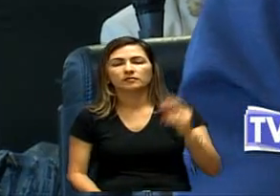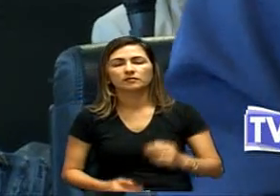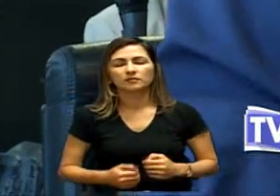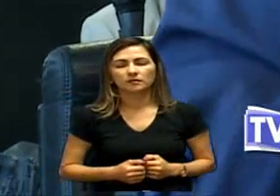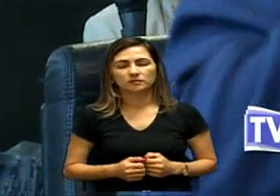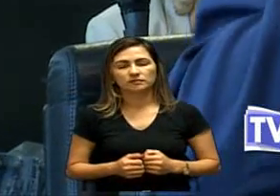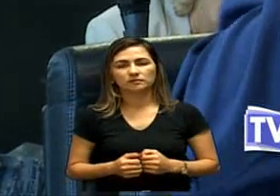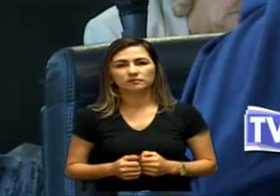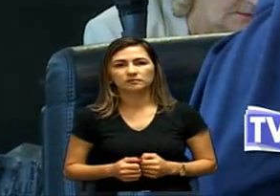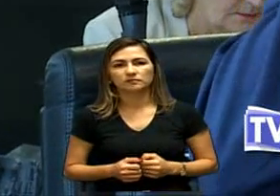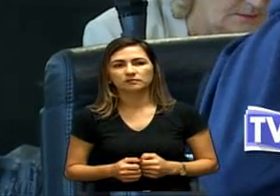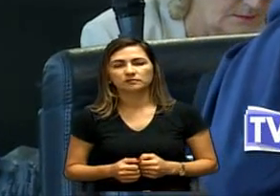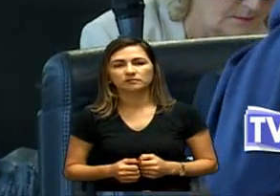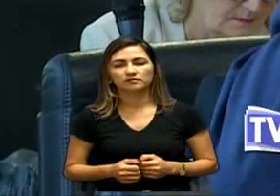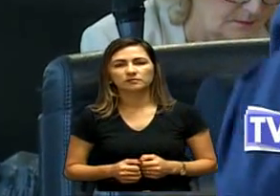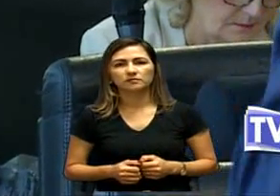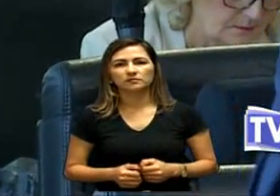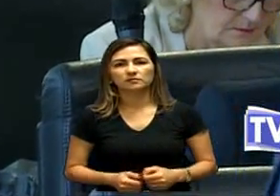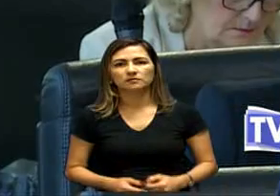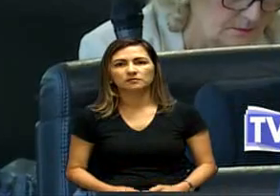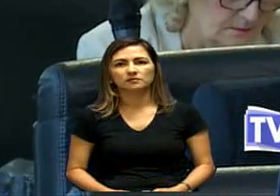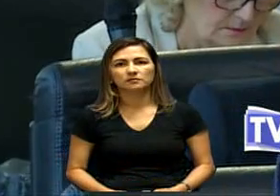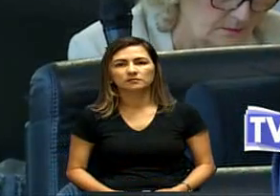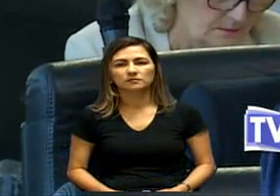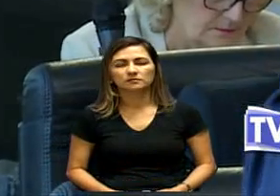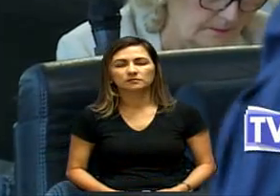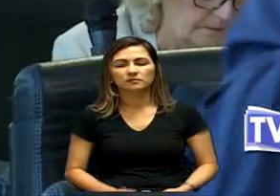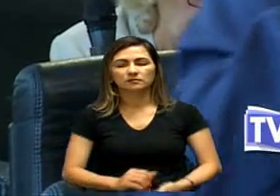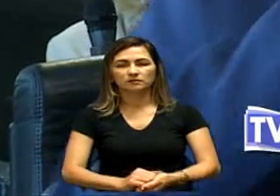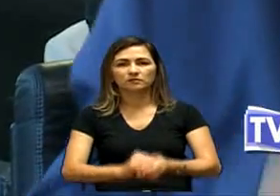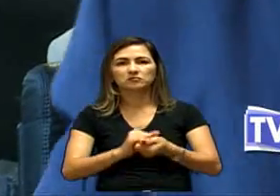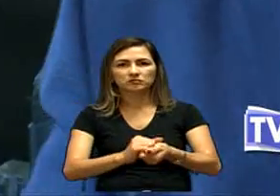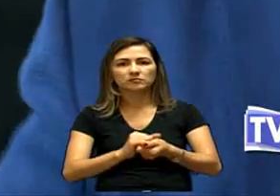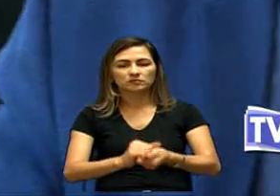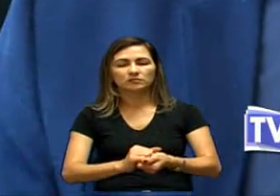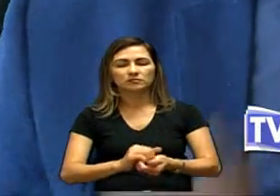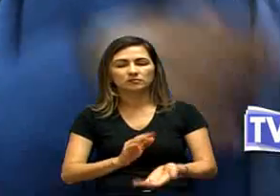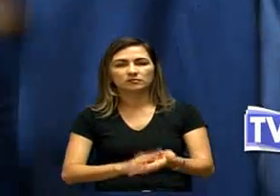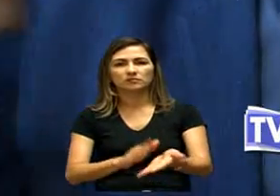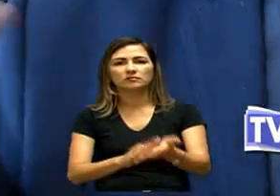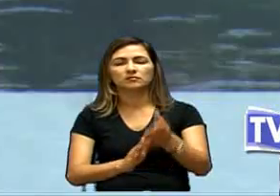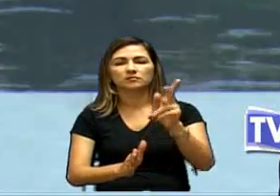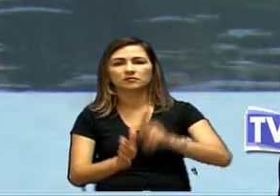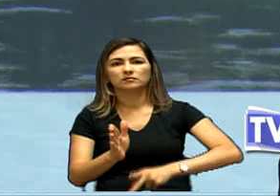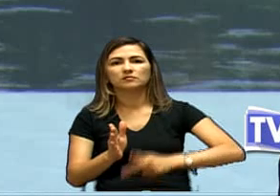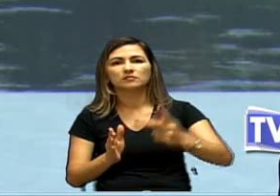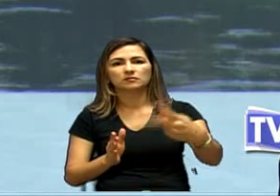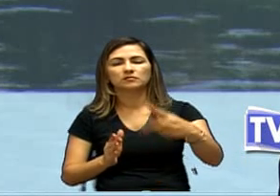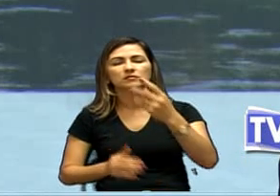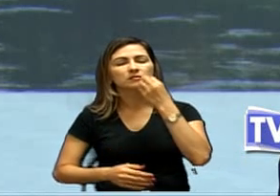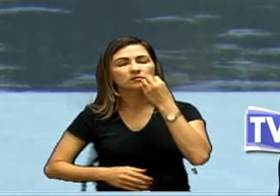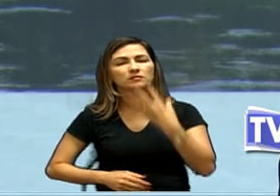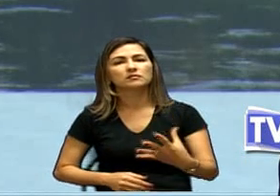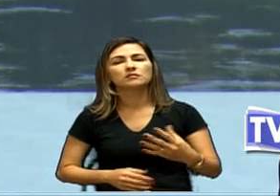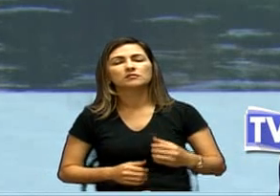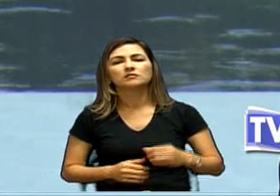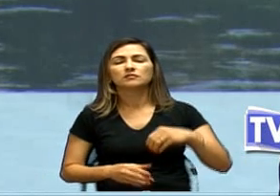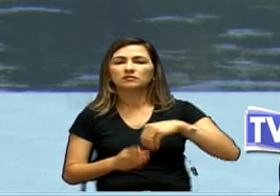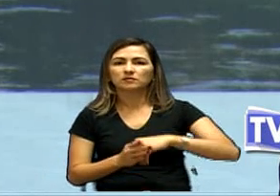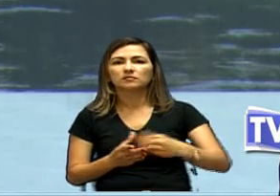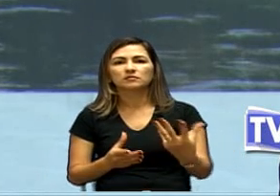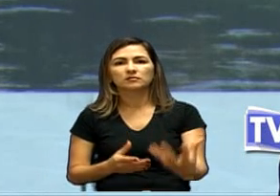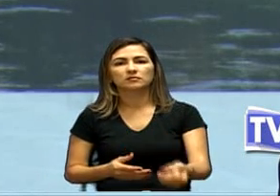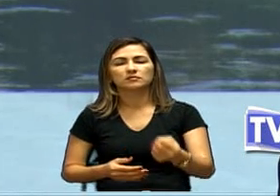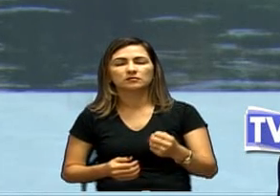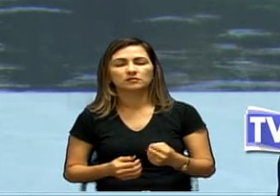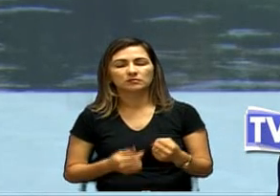vereador Manga, eu quero cumprimentar o senhor mais uma vez, senhor feliz com esse projeto. Obrigado. Senhor, vou votar favorável, mas é o que eu estava